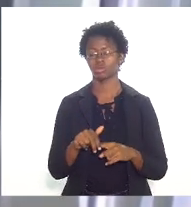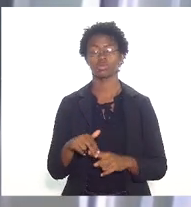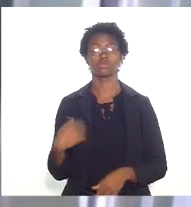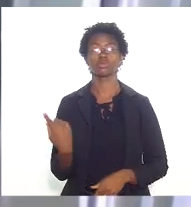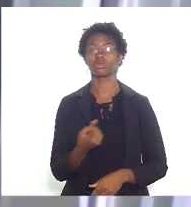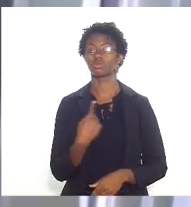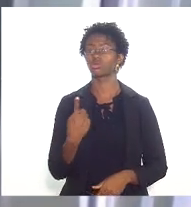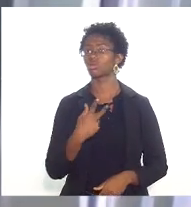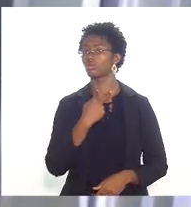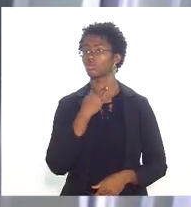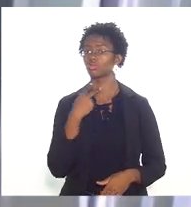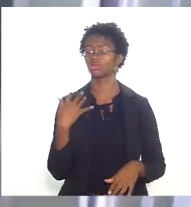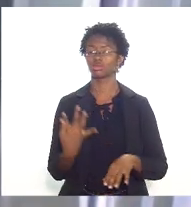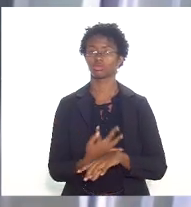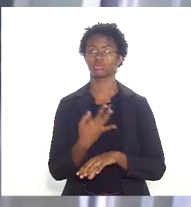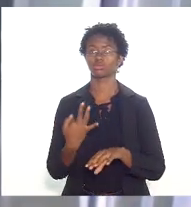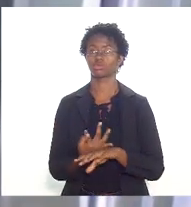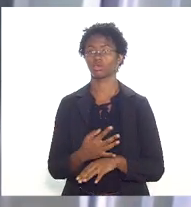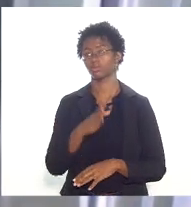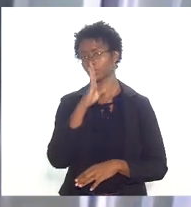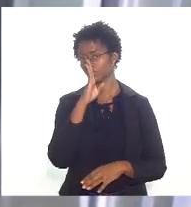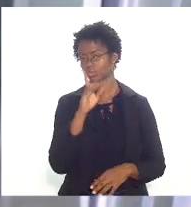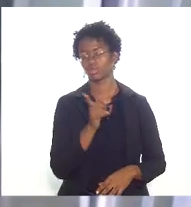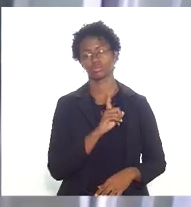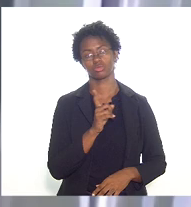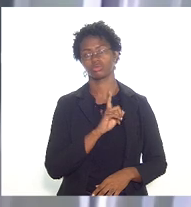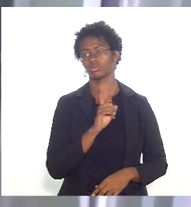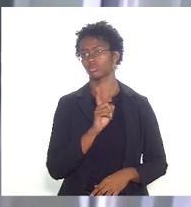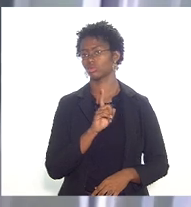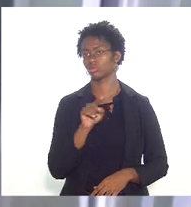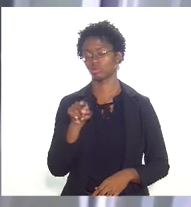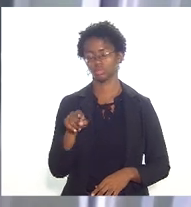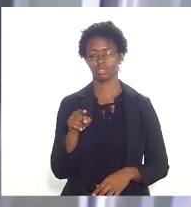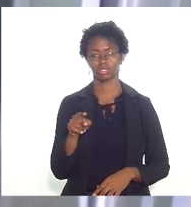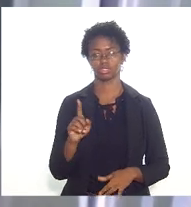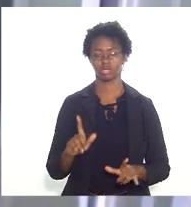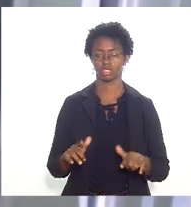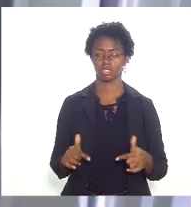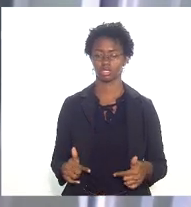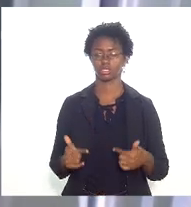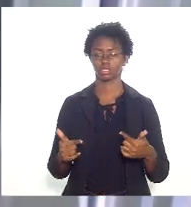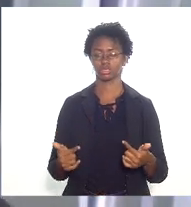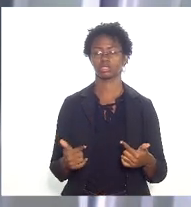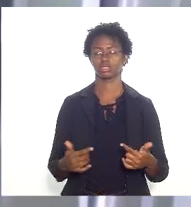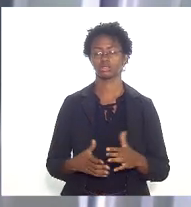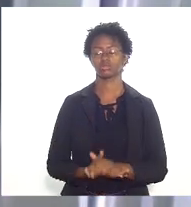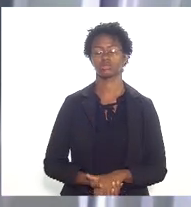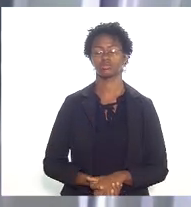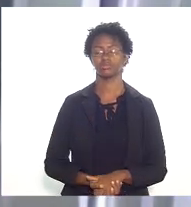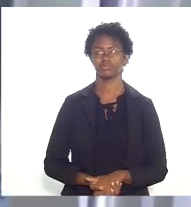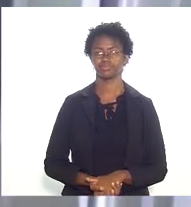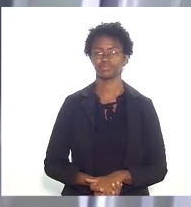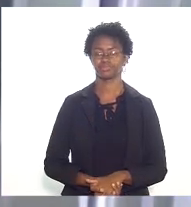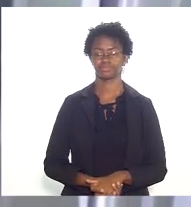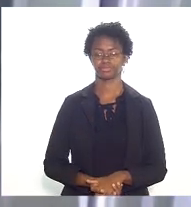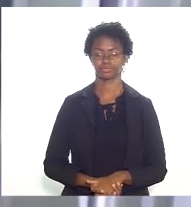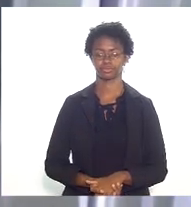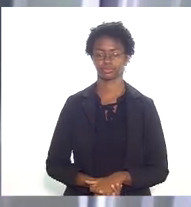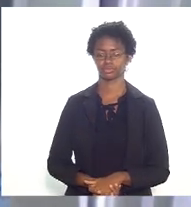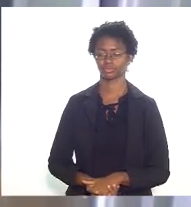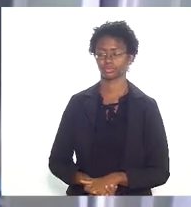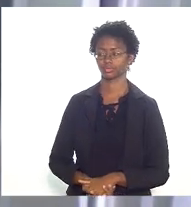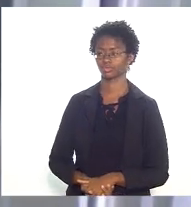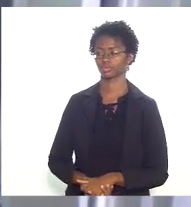suportar não podemos ficar quietos com esse tratamento anti federativo diria antes